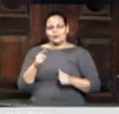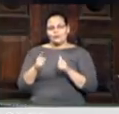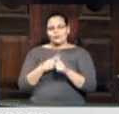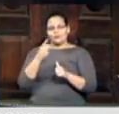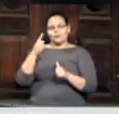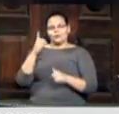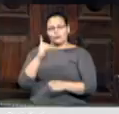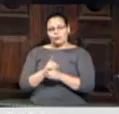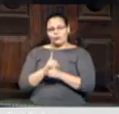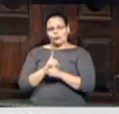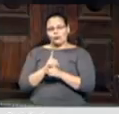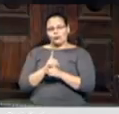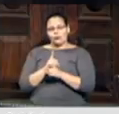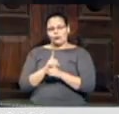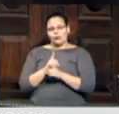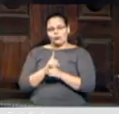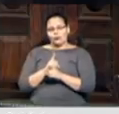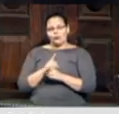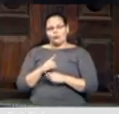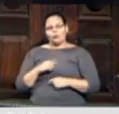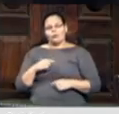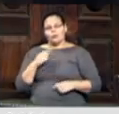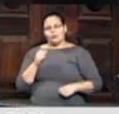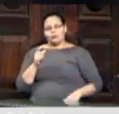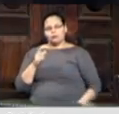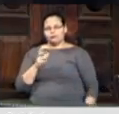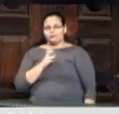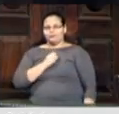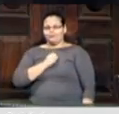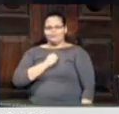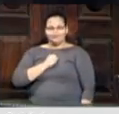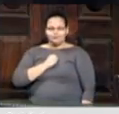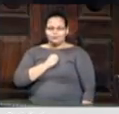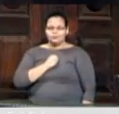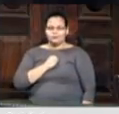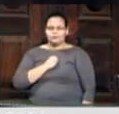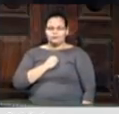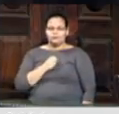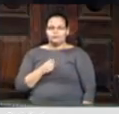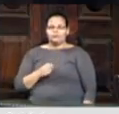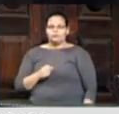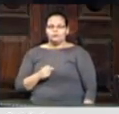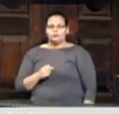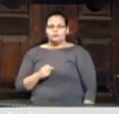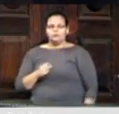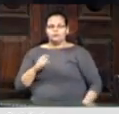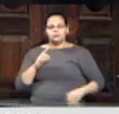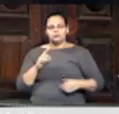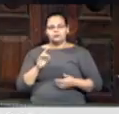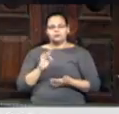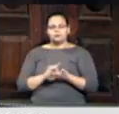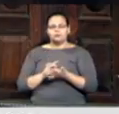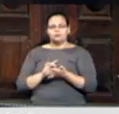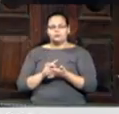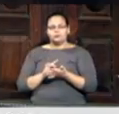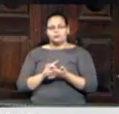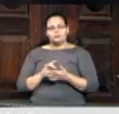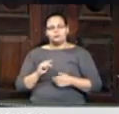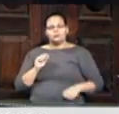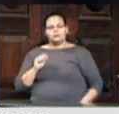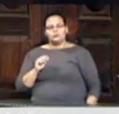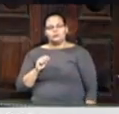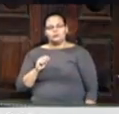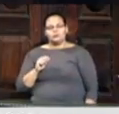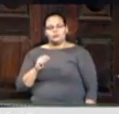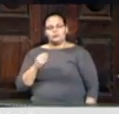primeiro encontro foi onírico e a paixão se concretizou. Ao contato com teu